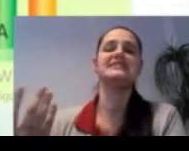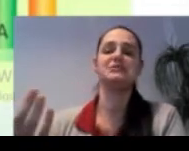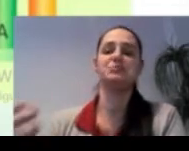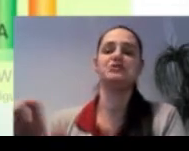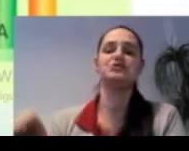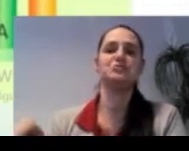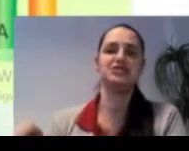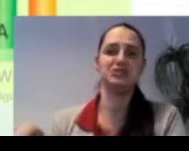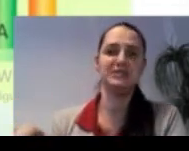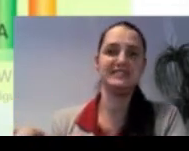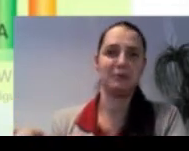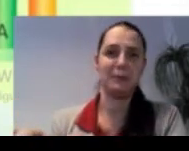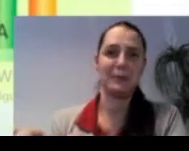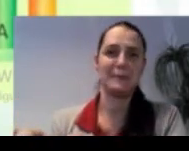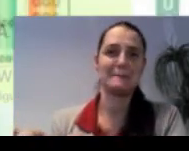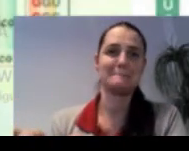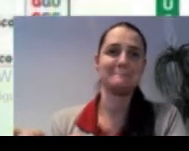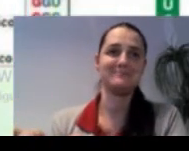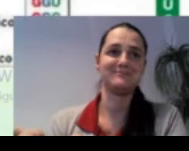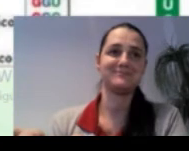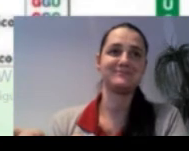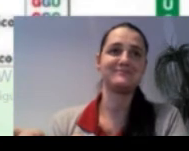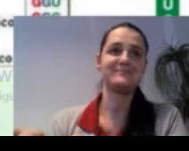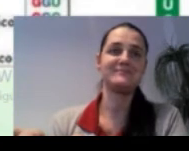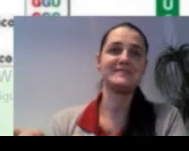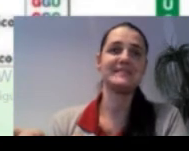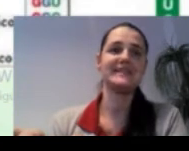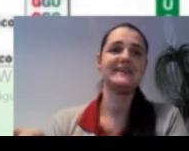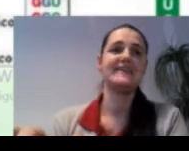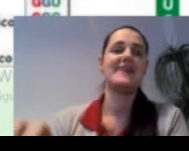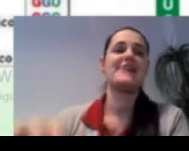chama de mutação por substituição.